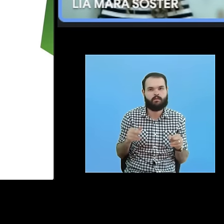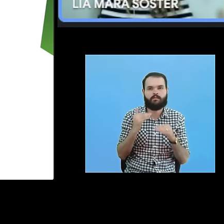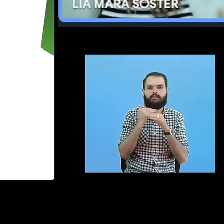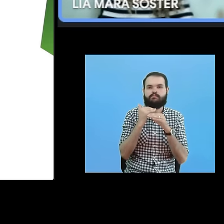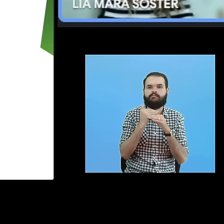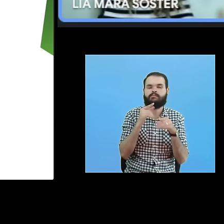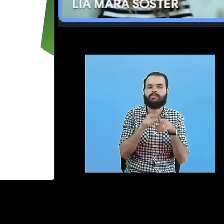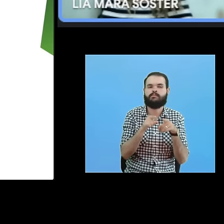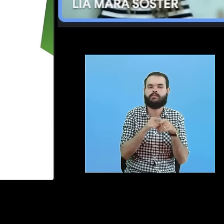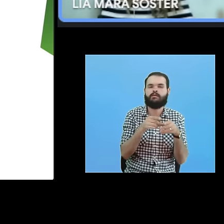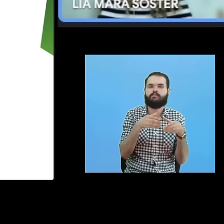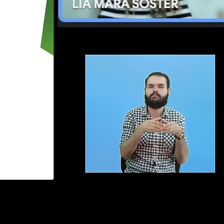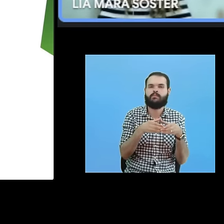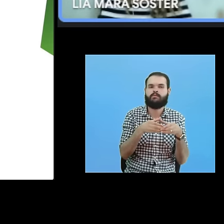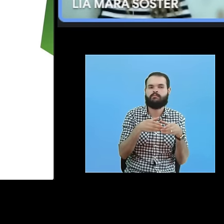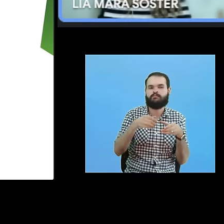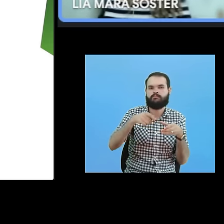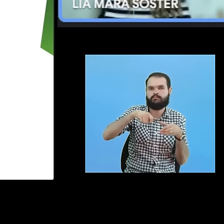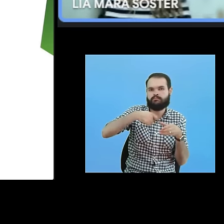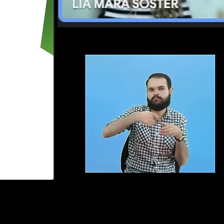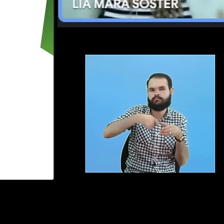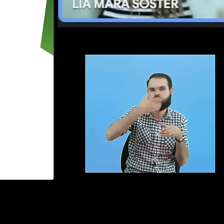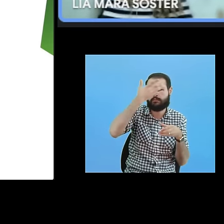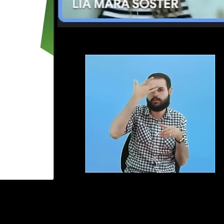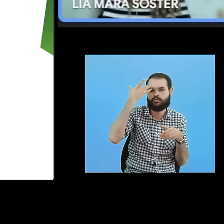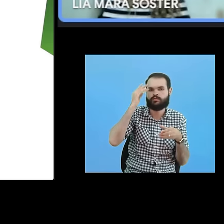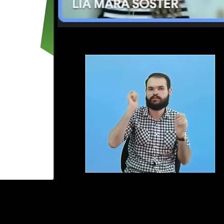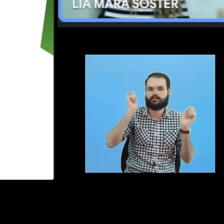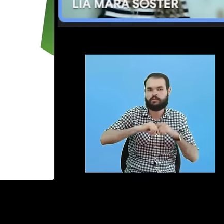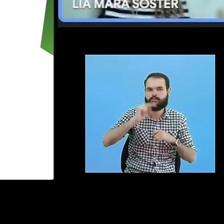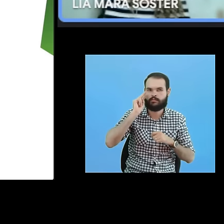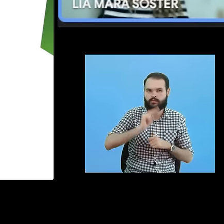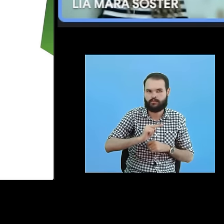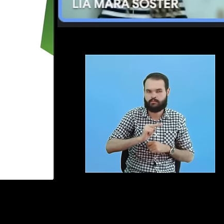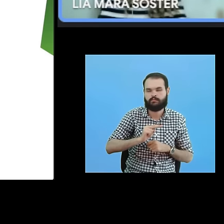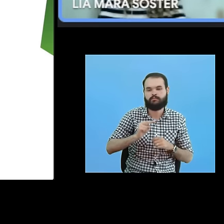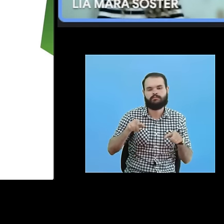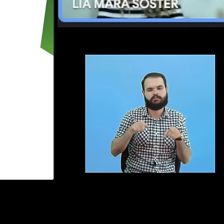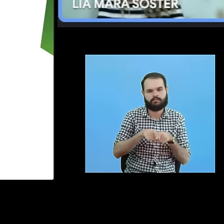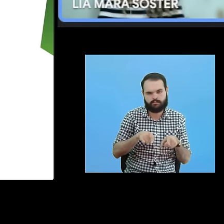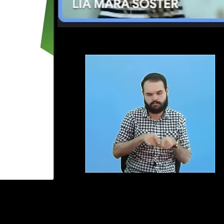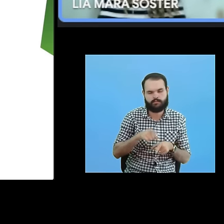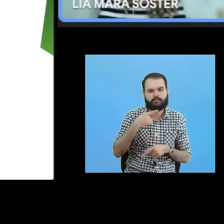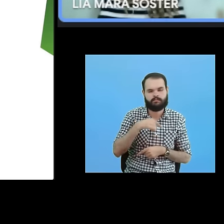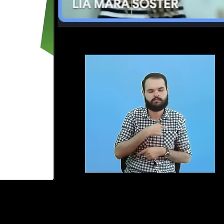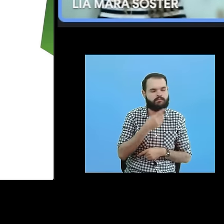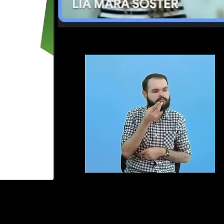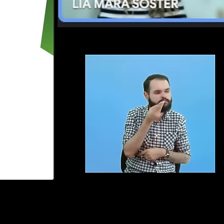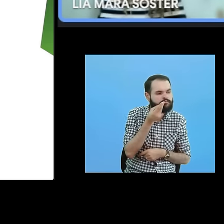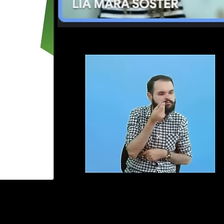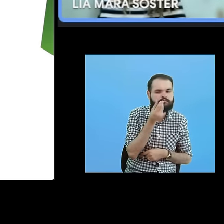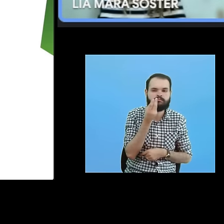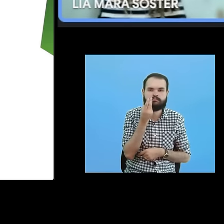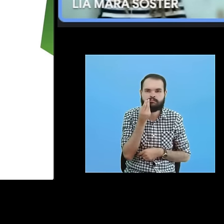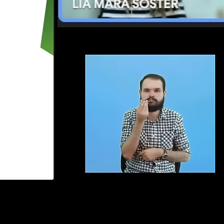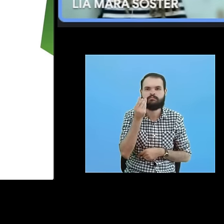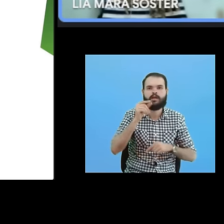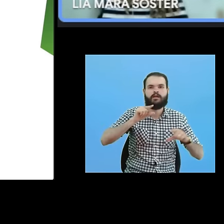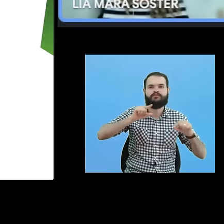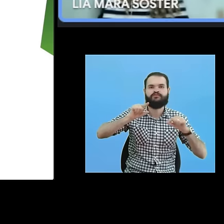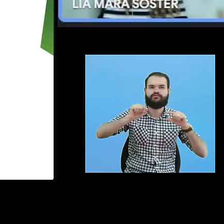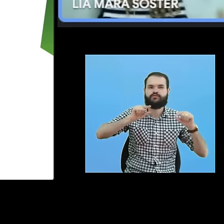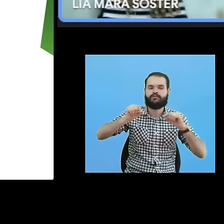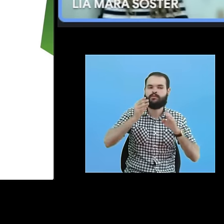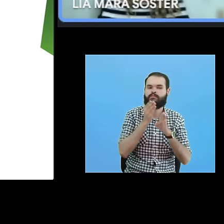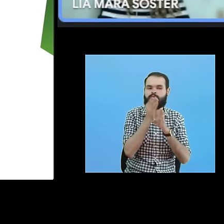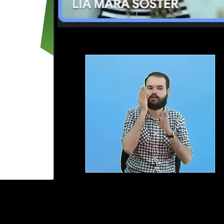forma daqueles bolos produzidos no pote por pessoas que enxergam, né? Porque nós também saboreamos, né, e escolhemos a